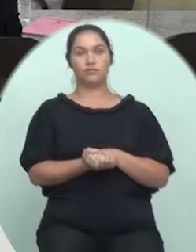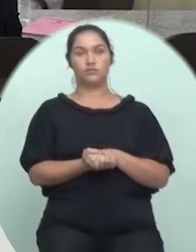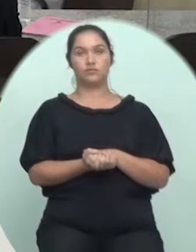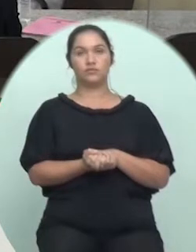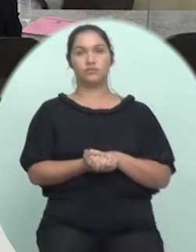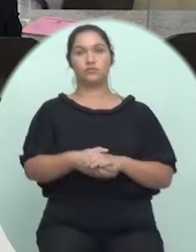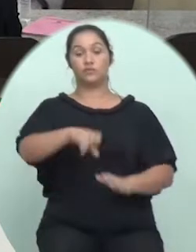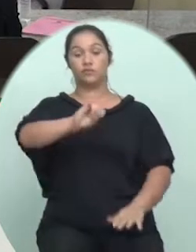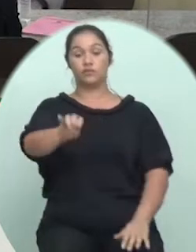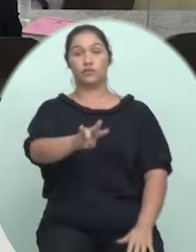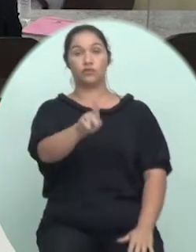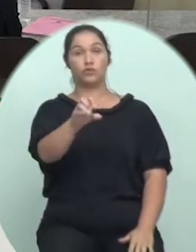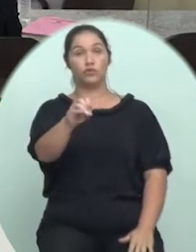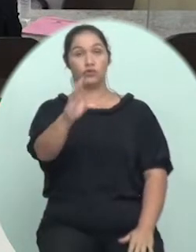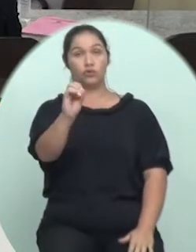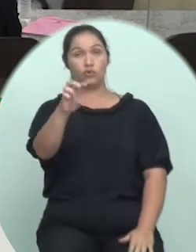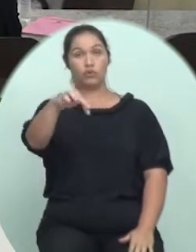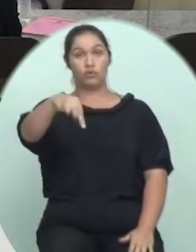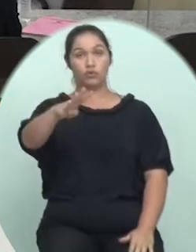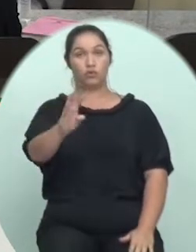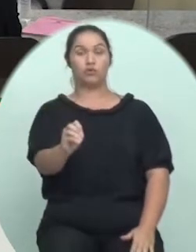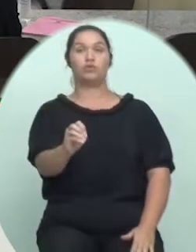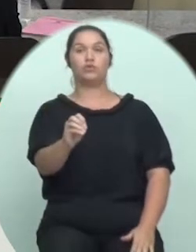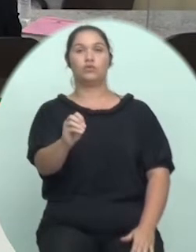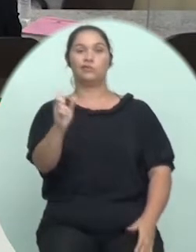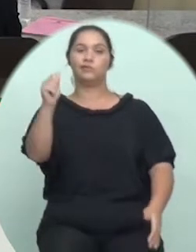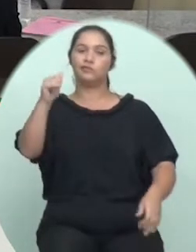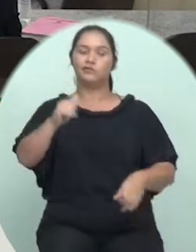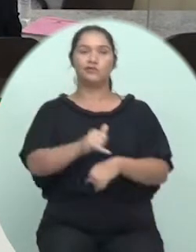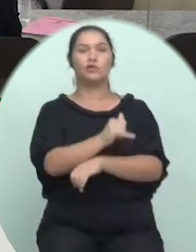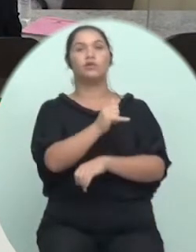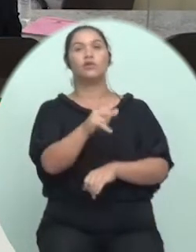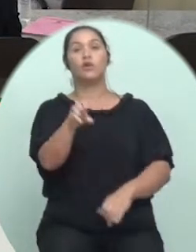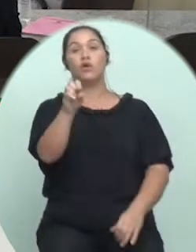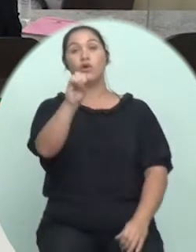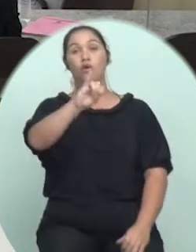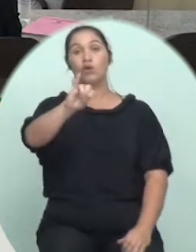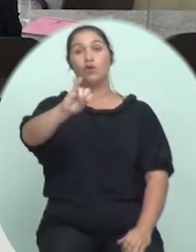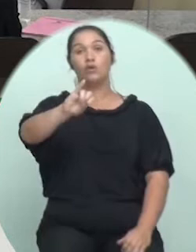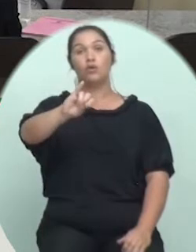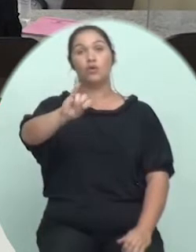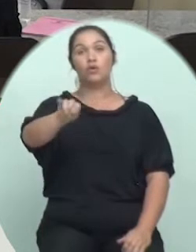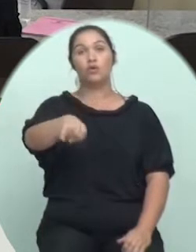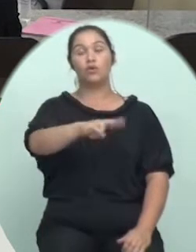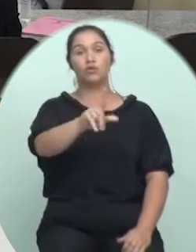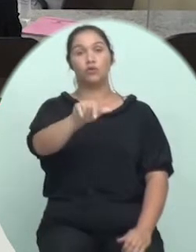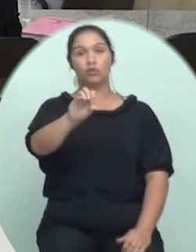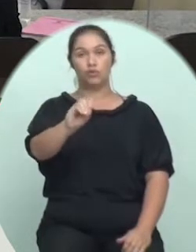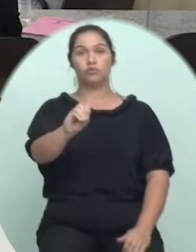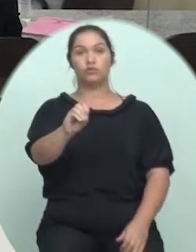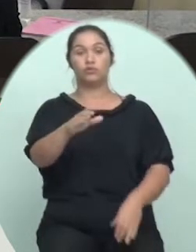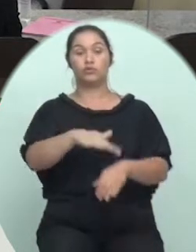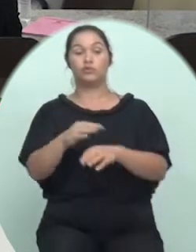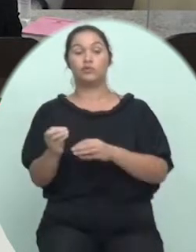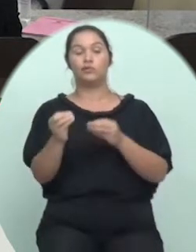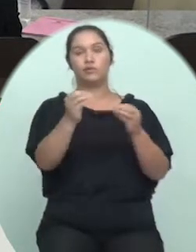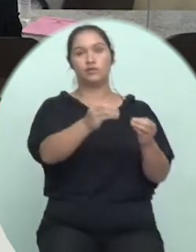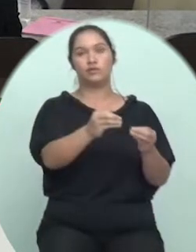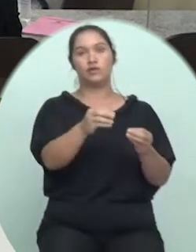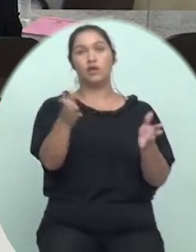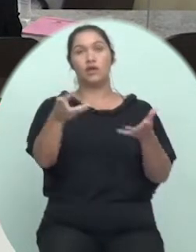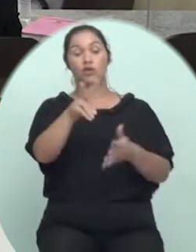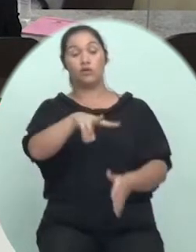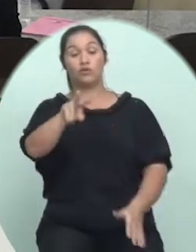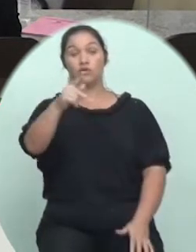Júlio Colombo ausente. Miri D'Agostin, passo meu horário ao vereador Ademir Honorato. Vereador Aldenei Potelec. Vossa